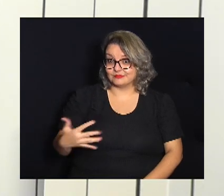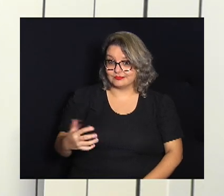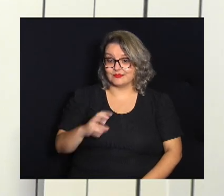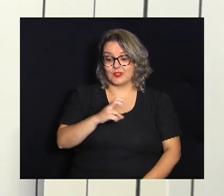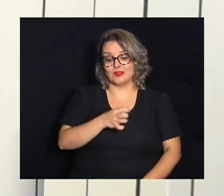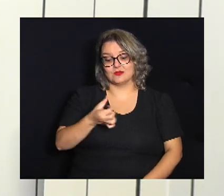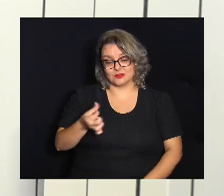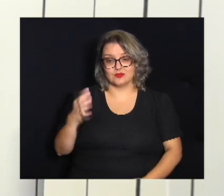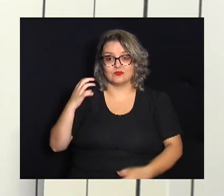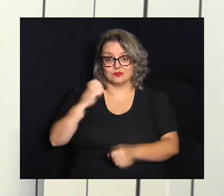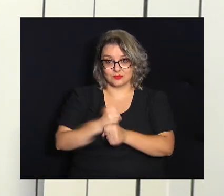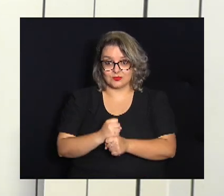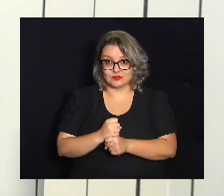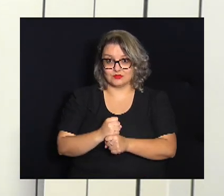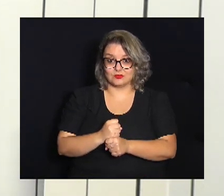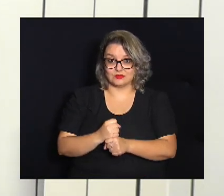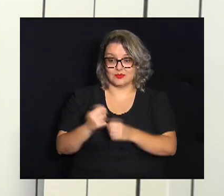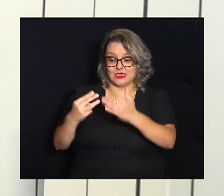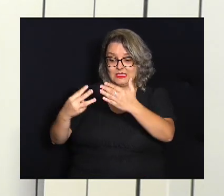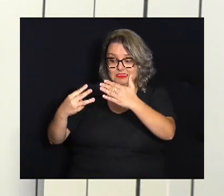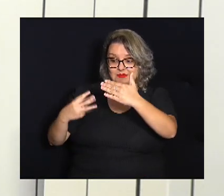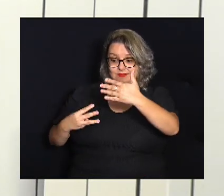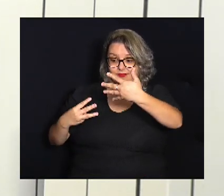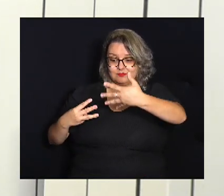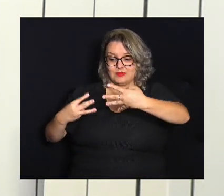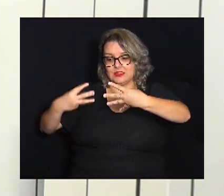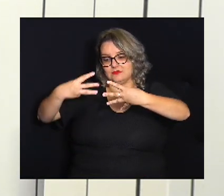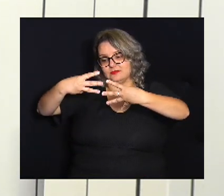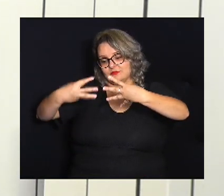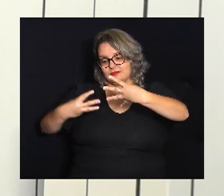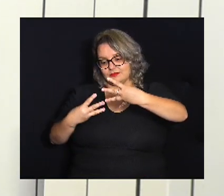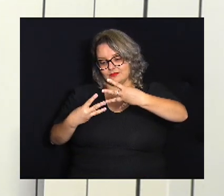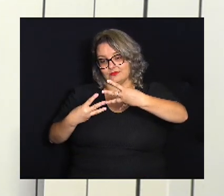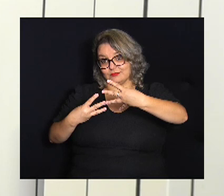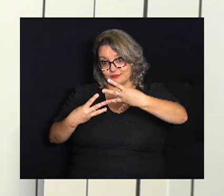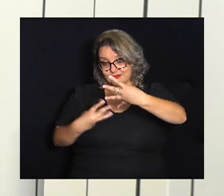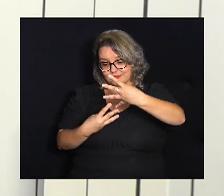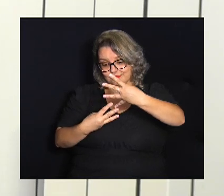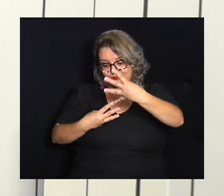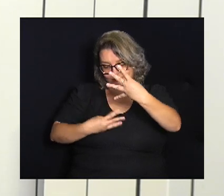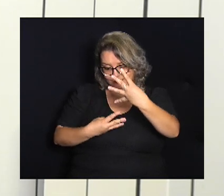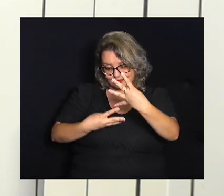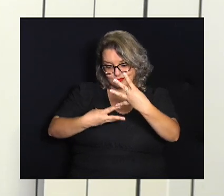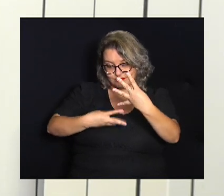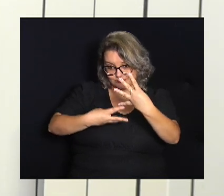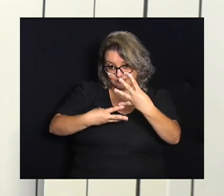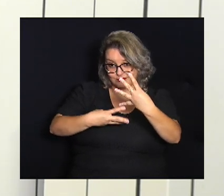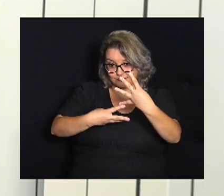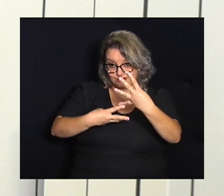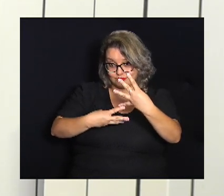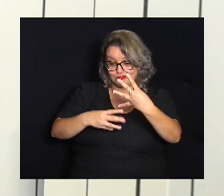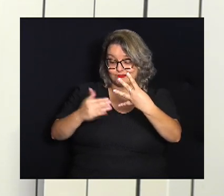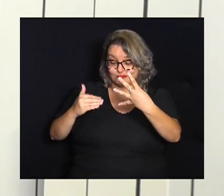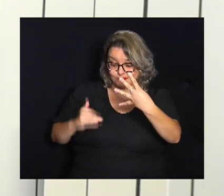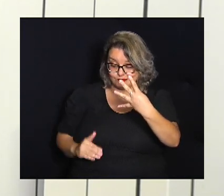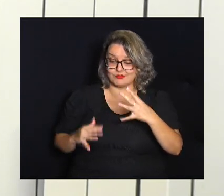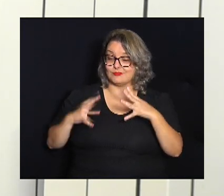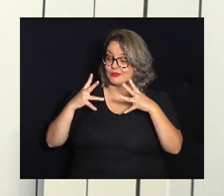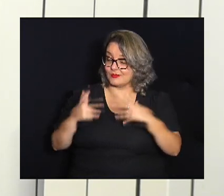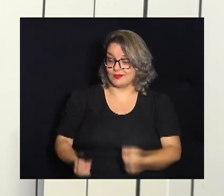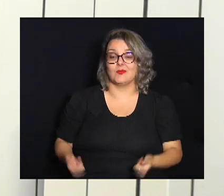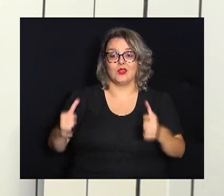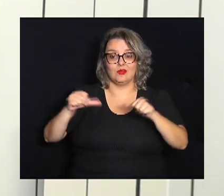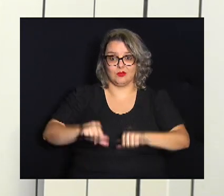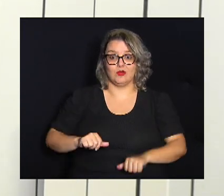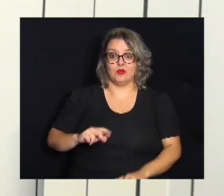56 pontos a 3 do G4, mais um desempenho abaixo de toda a equipe. O técnico Humberto